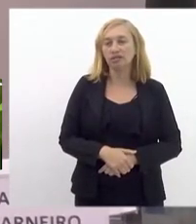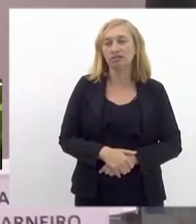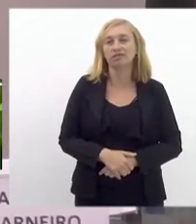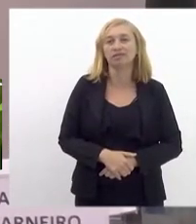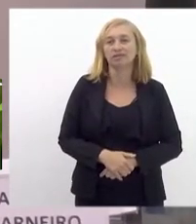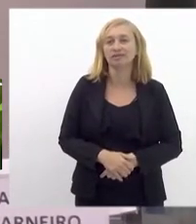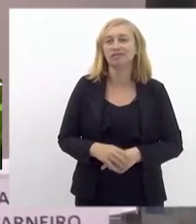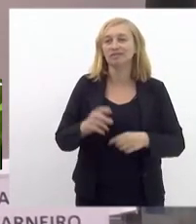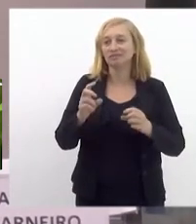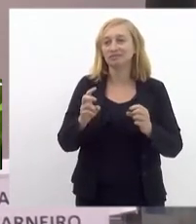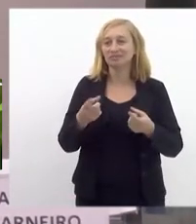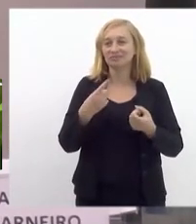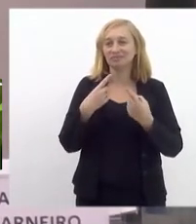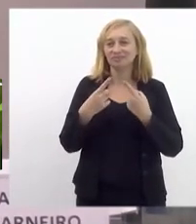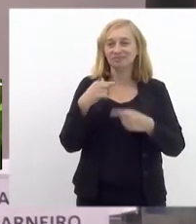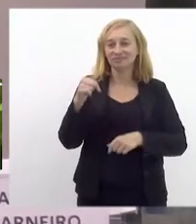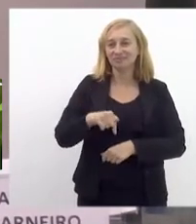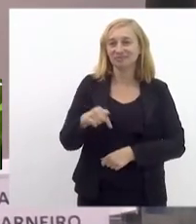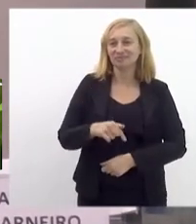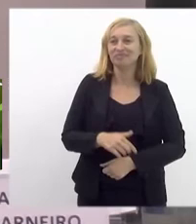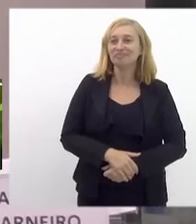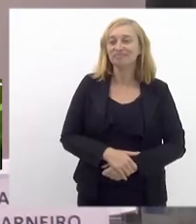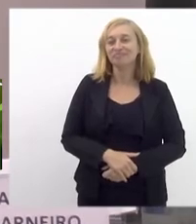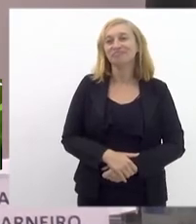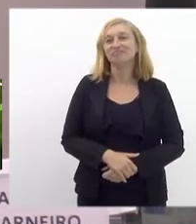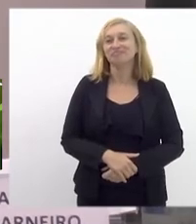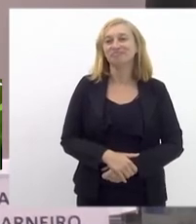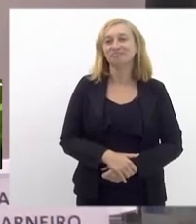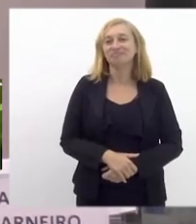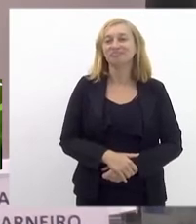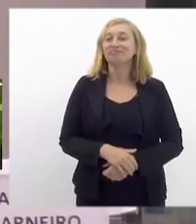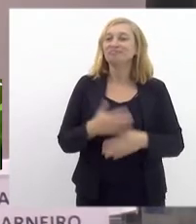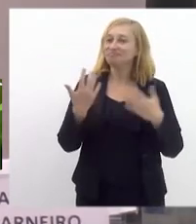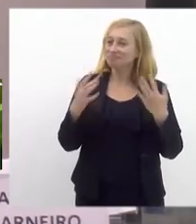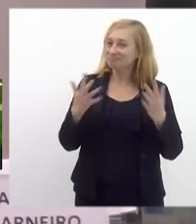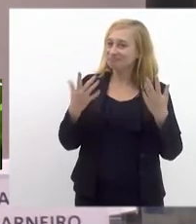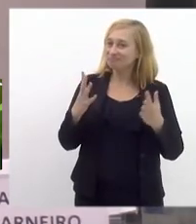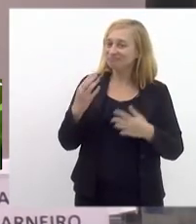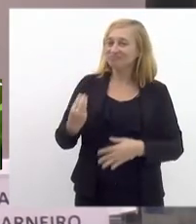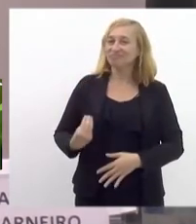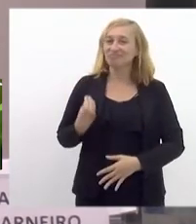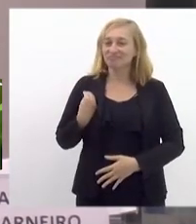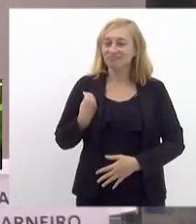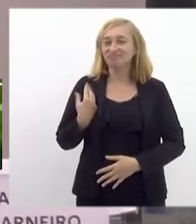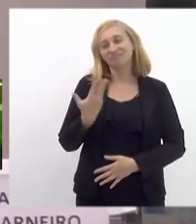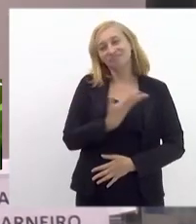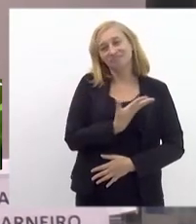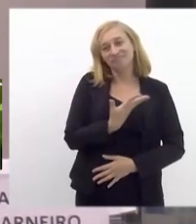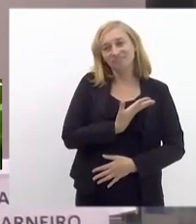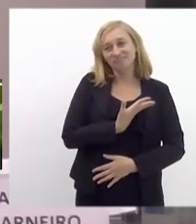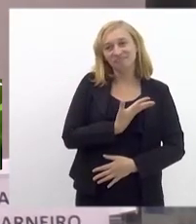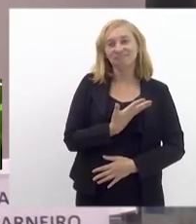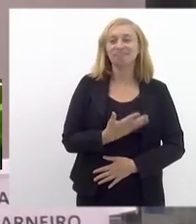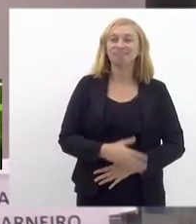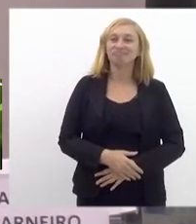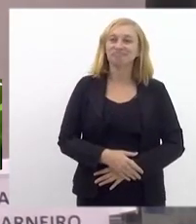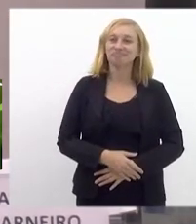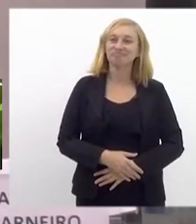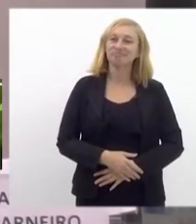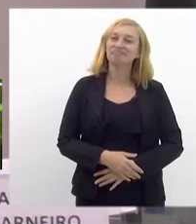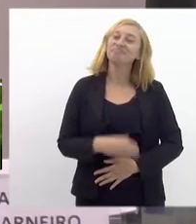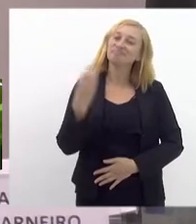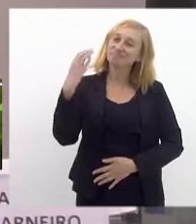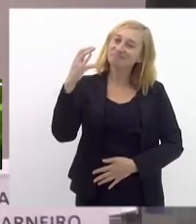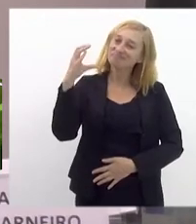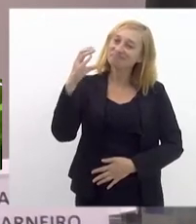nessas rodadas que estamos fazendo. Eu quero aqui saudar a presença do meu colega, nosso colega do campo científico